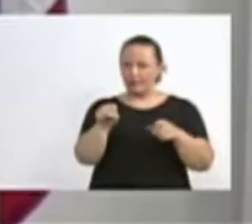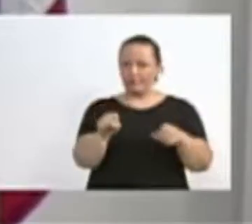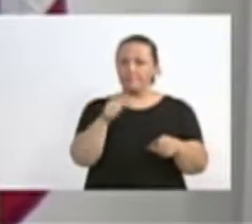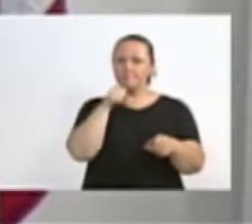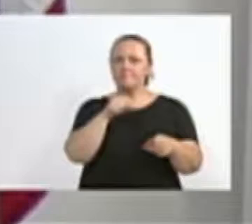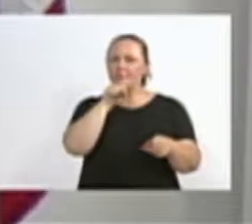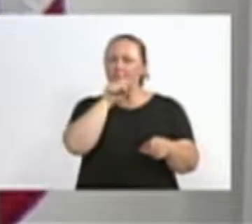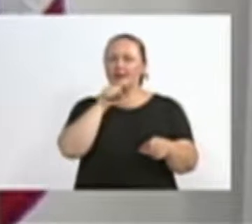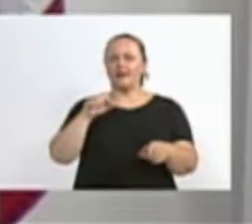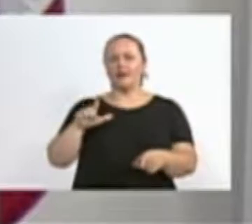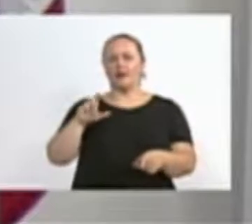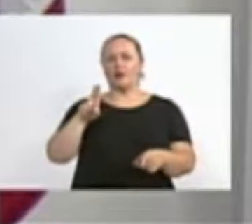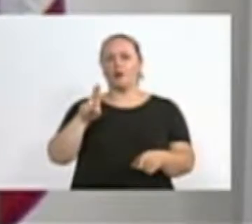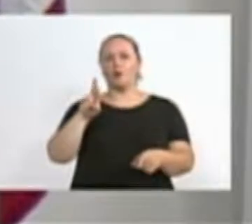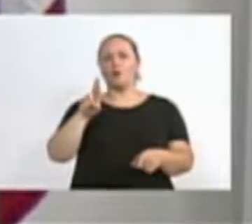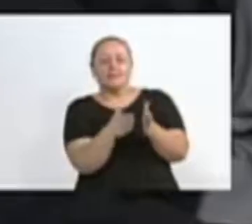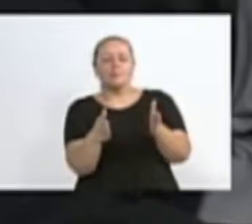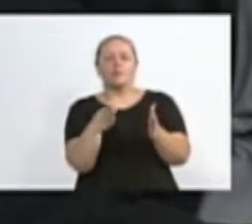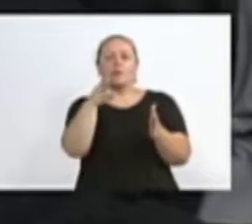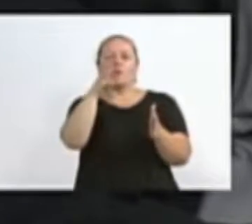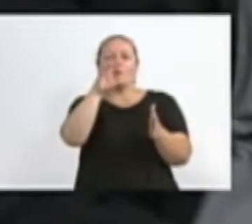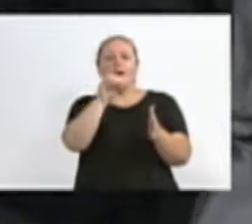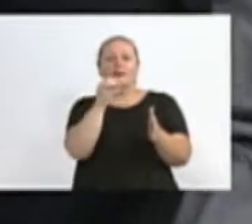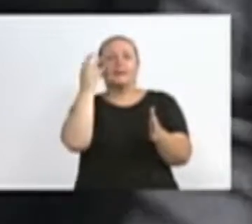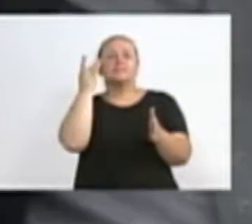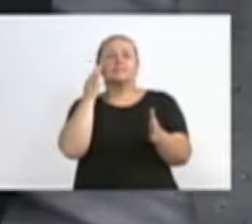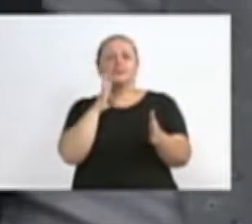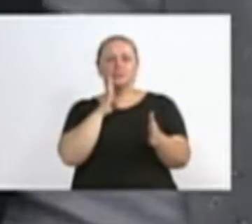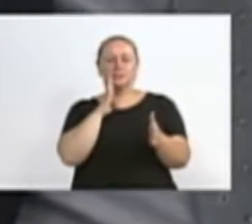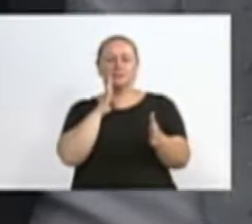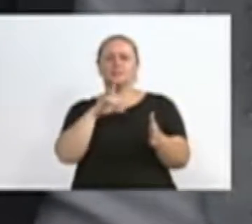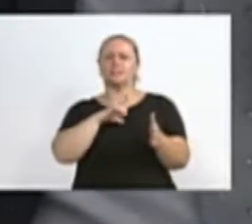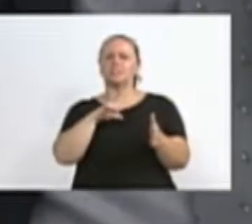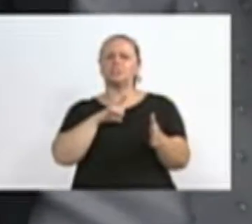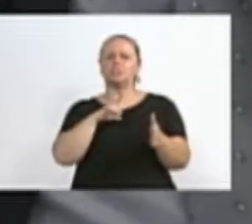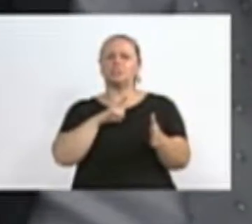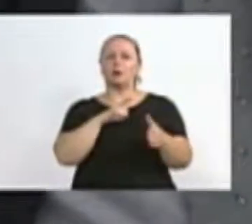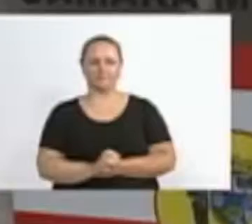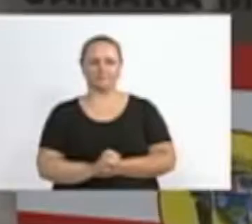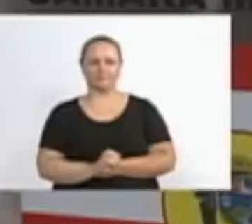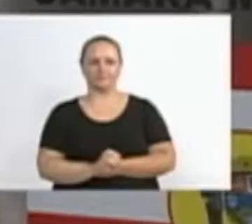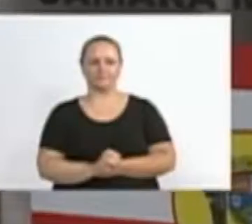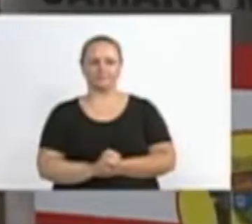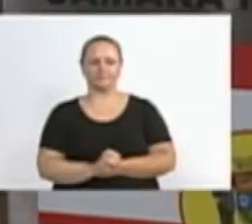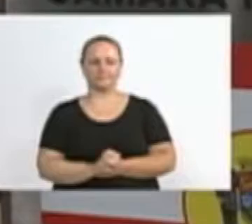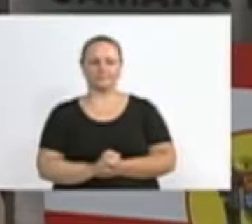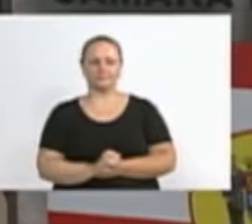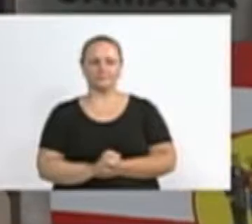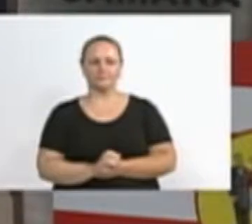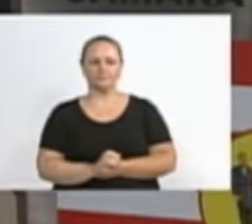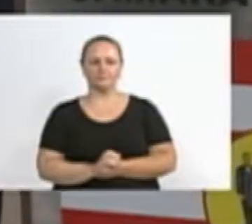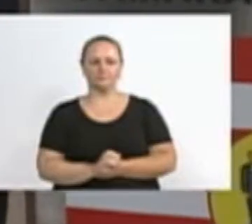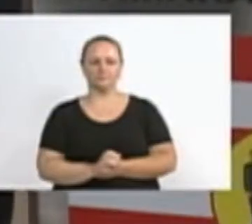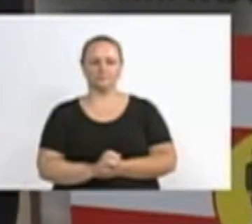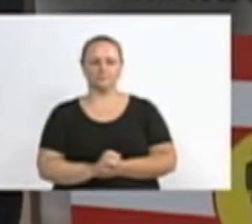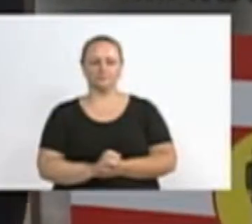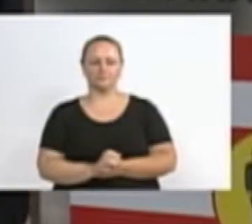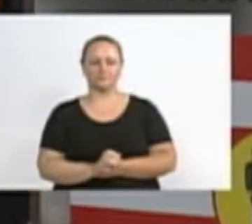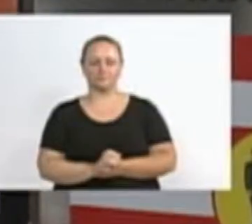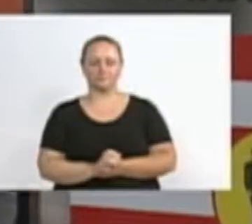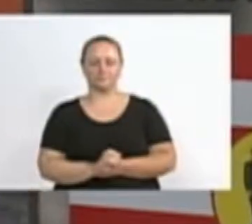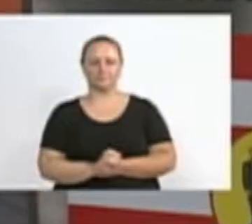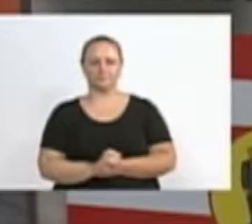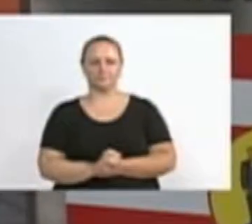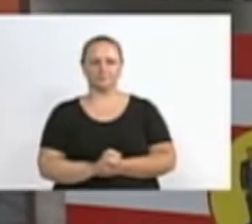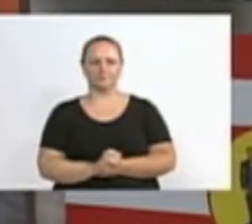sociedade. O vereador Zeca Bombeiro foi autor da moção de louvor ao supermercado Moura pela passagem de seus 15 anos